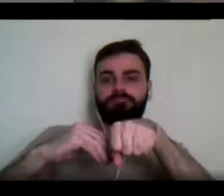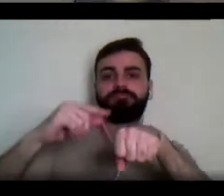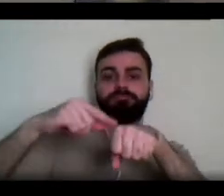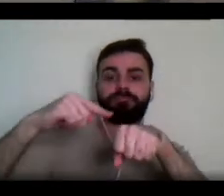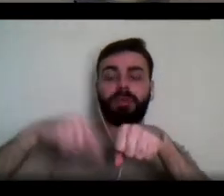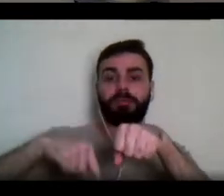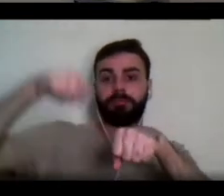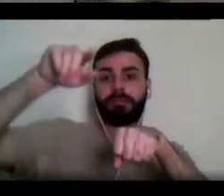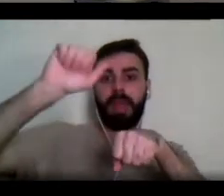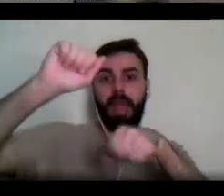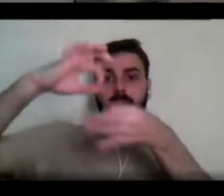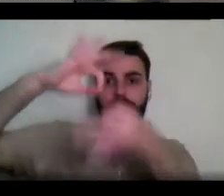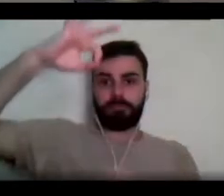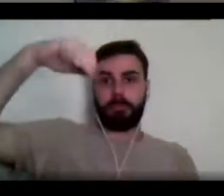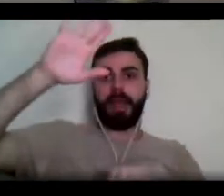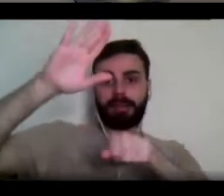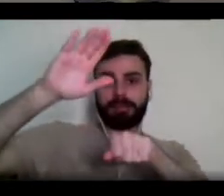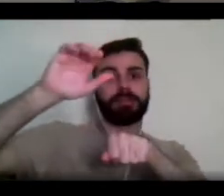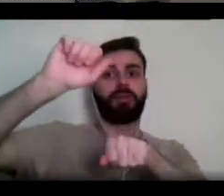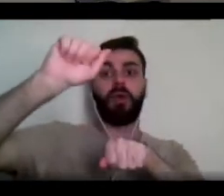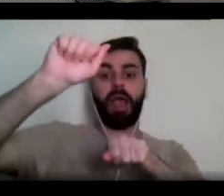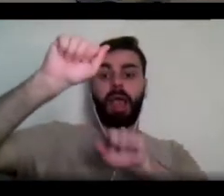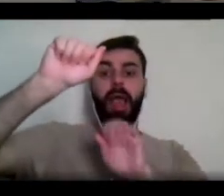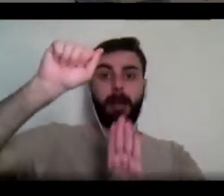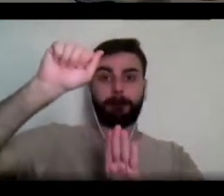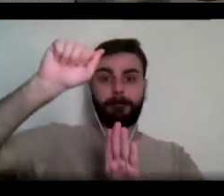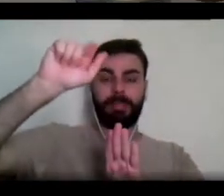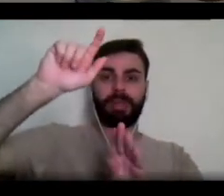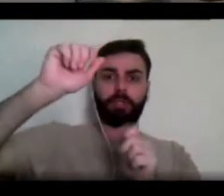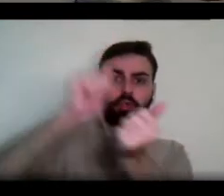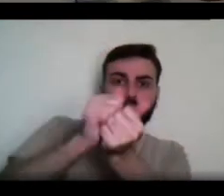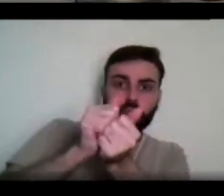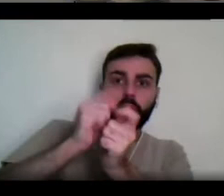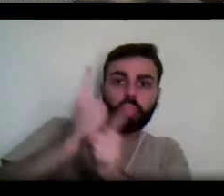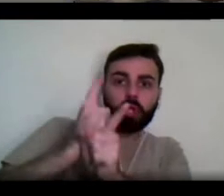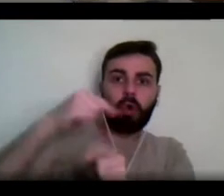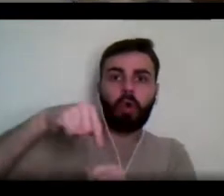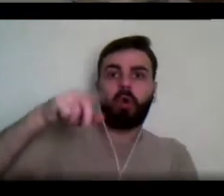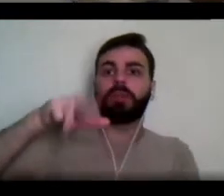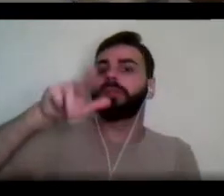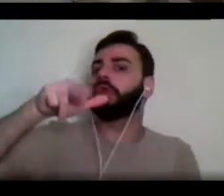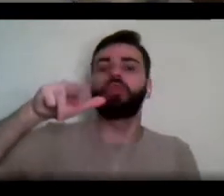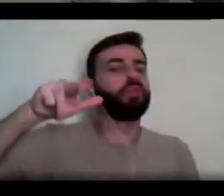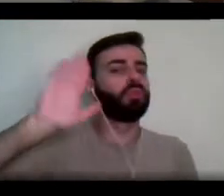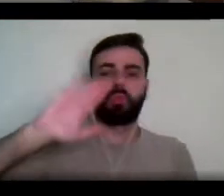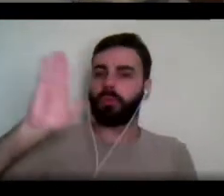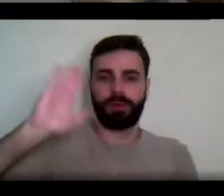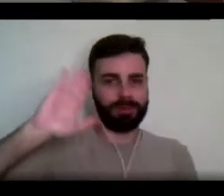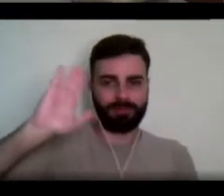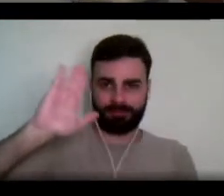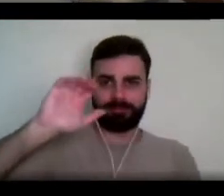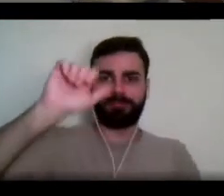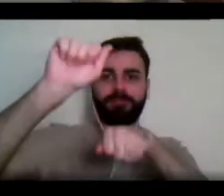maior. Então, obviamente, a bola A que está aqui em cima nunca vai alcançar a bola B.